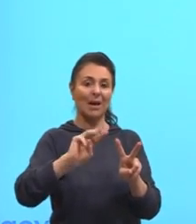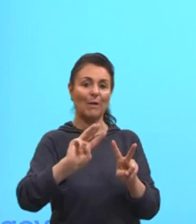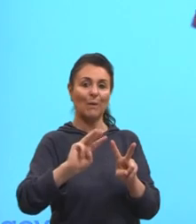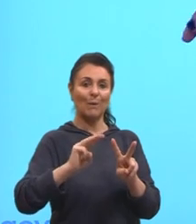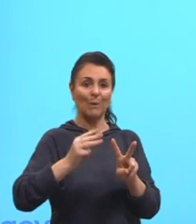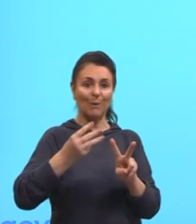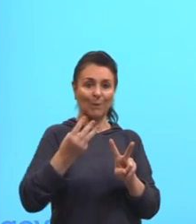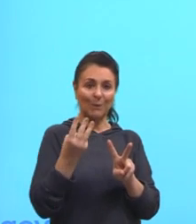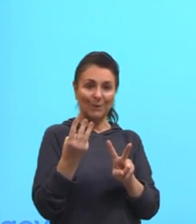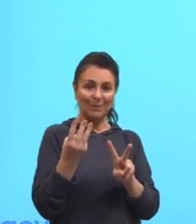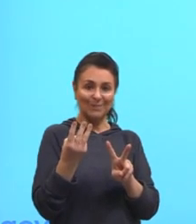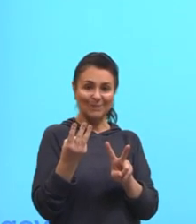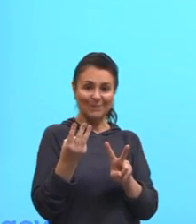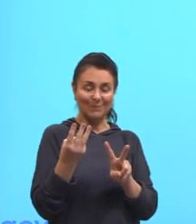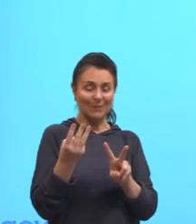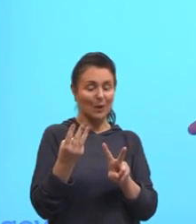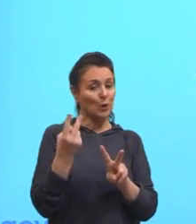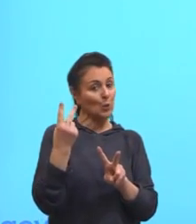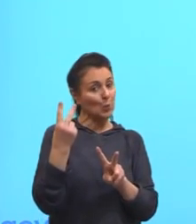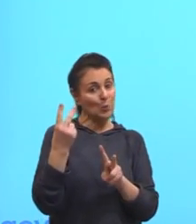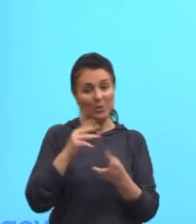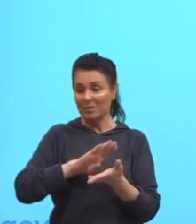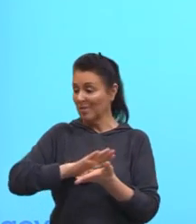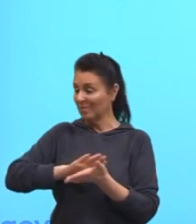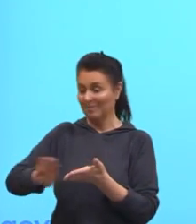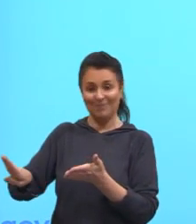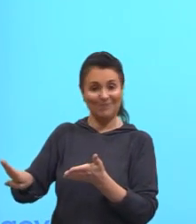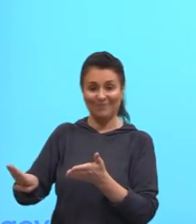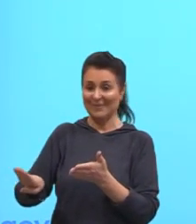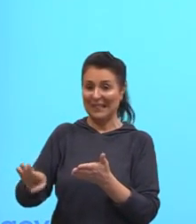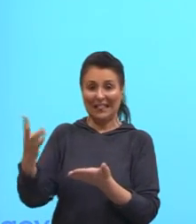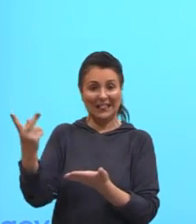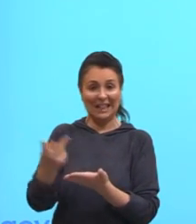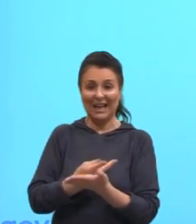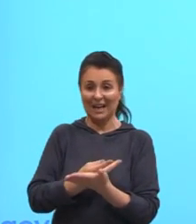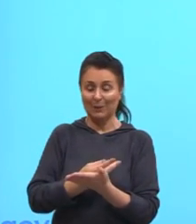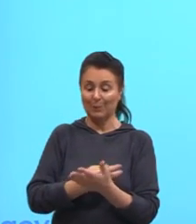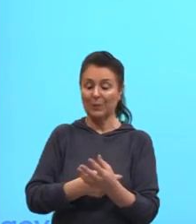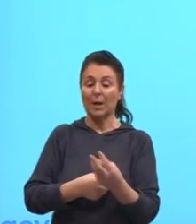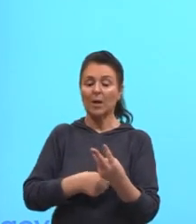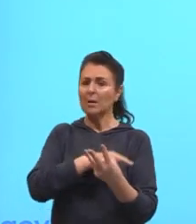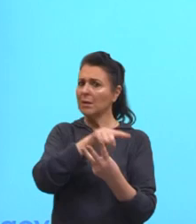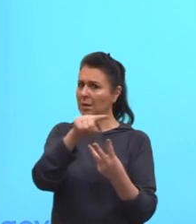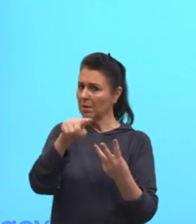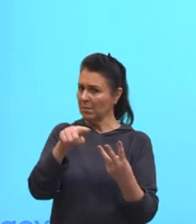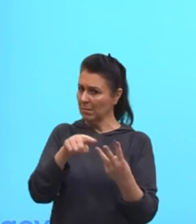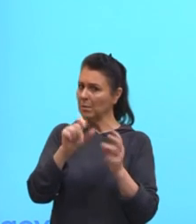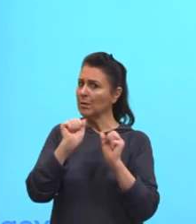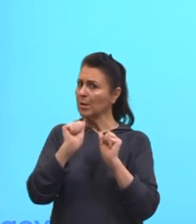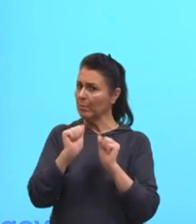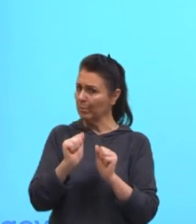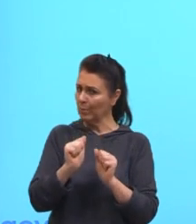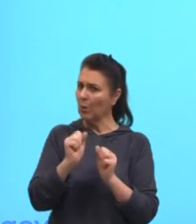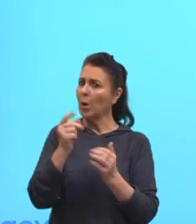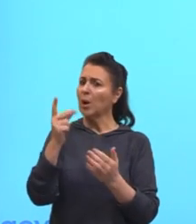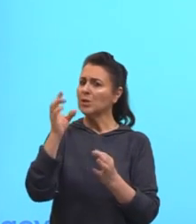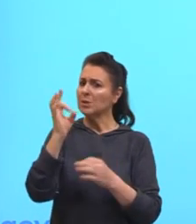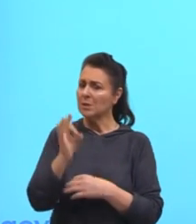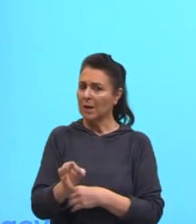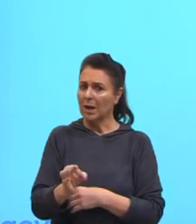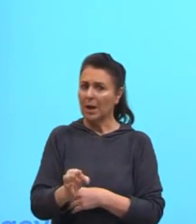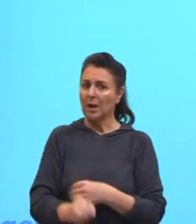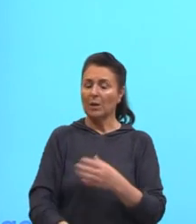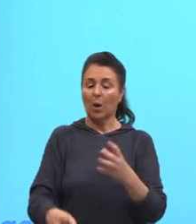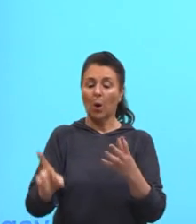então eliminamos duas alternativas de todas as outras três que nós temos a